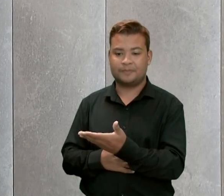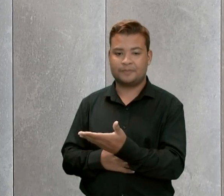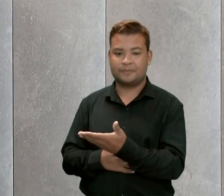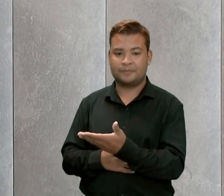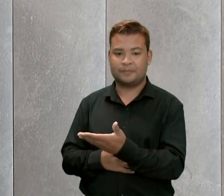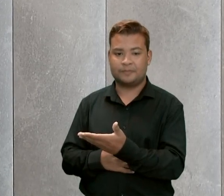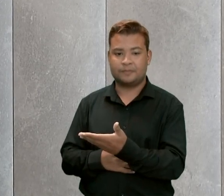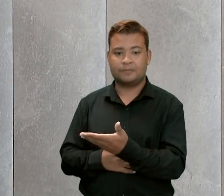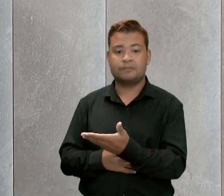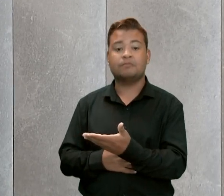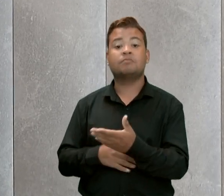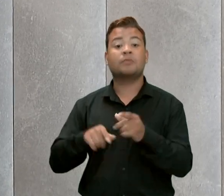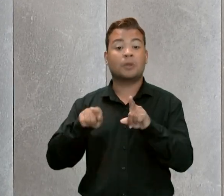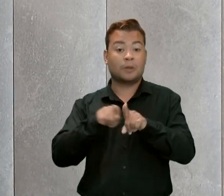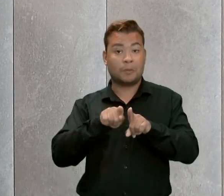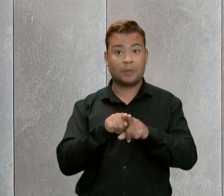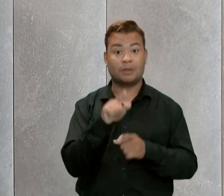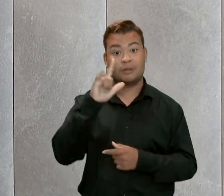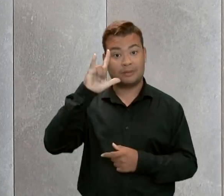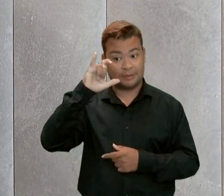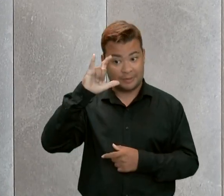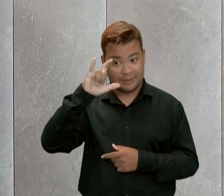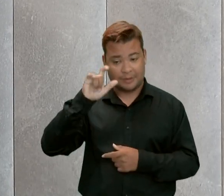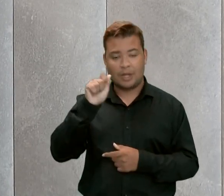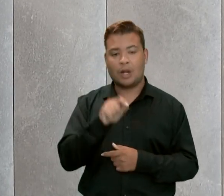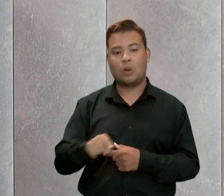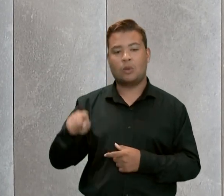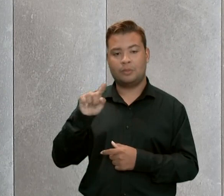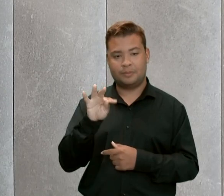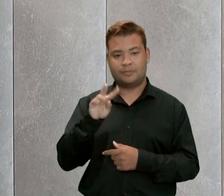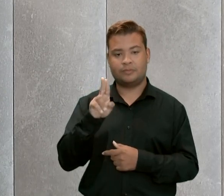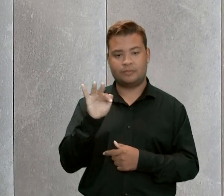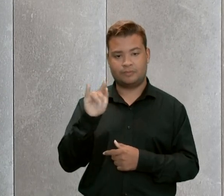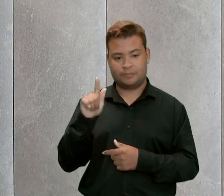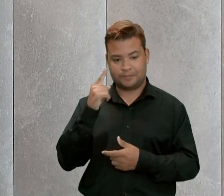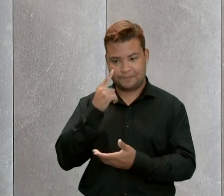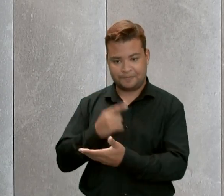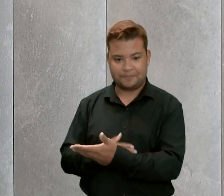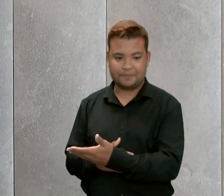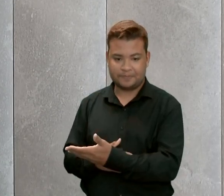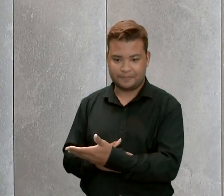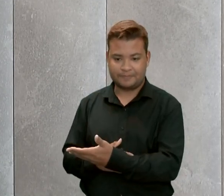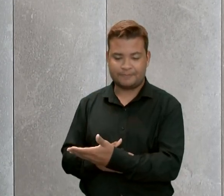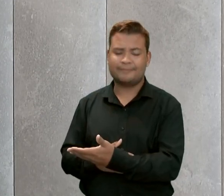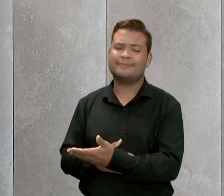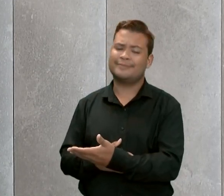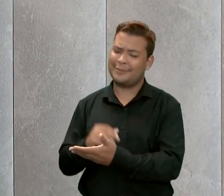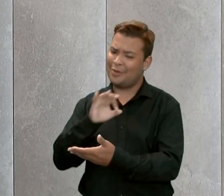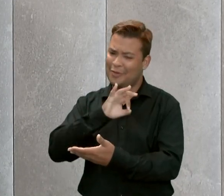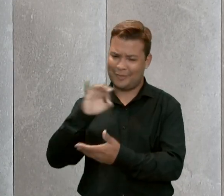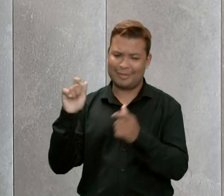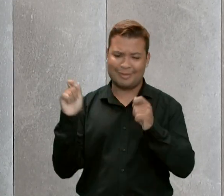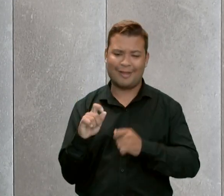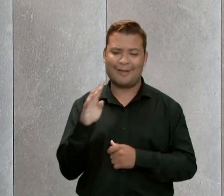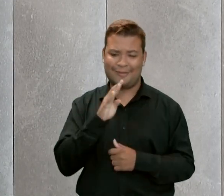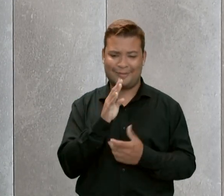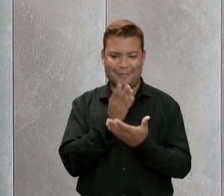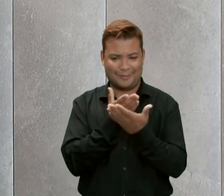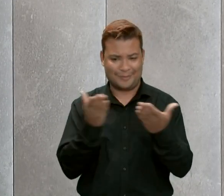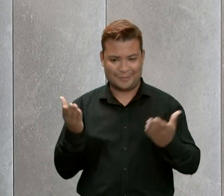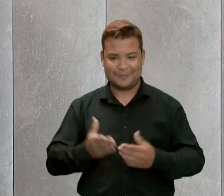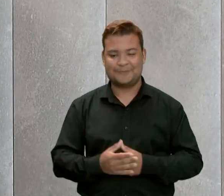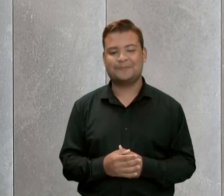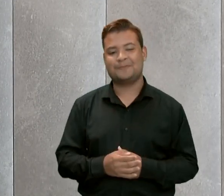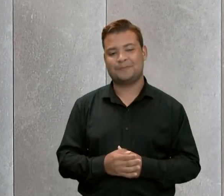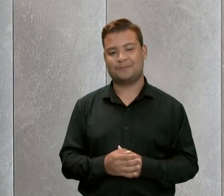62991811406. Vai lá no nosso Instagram também, @TVUFG. A gente vai adorar conhecer vocês.